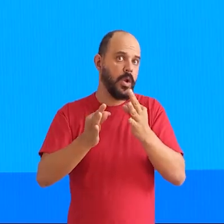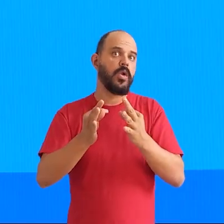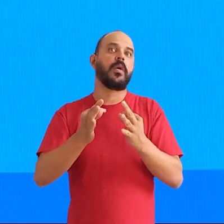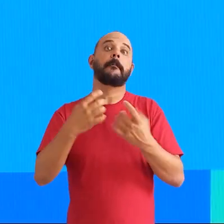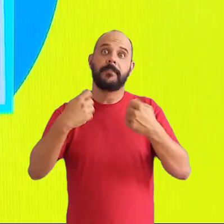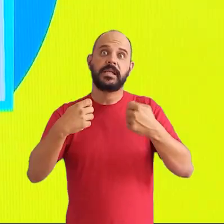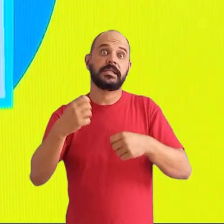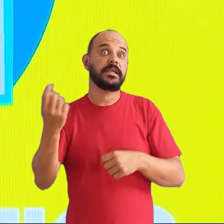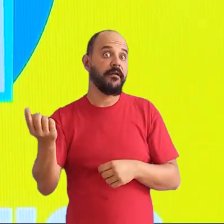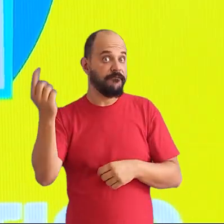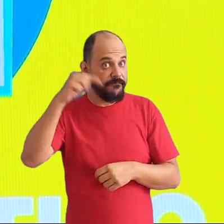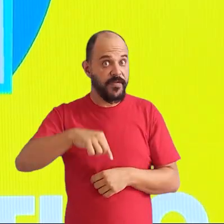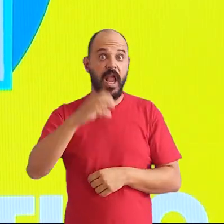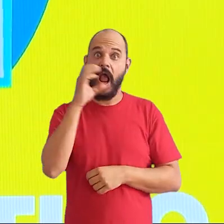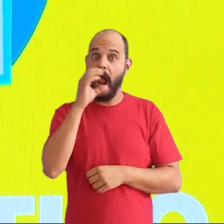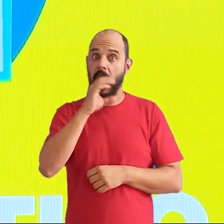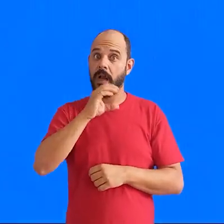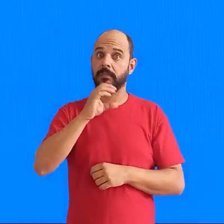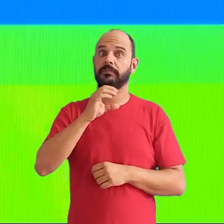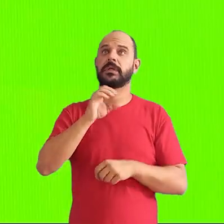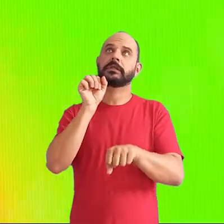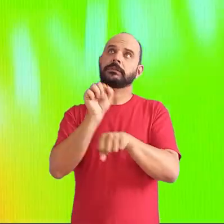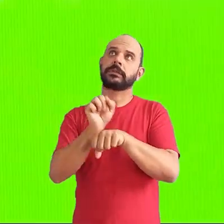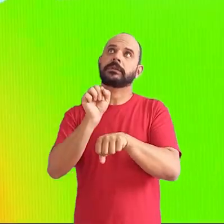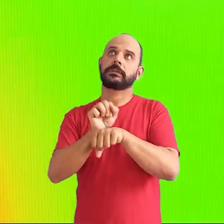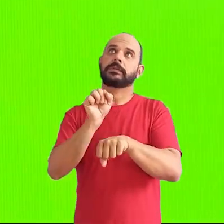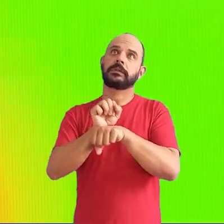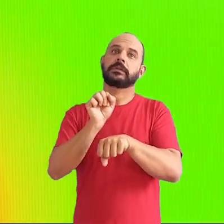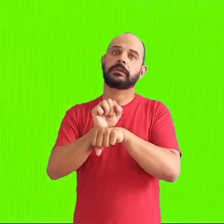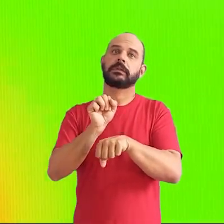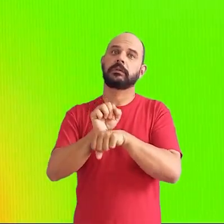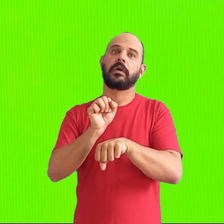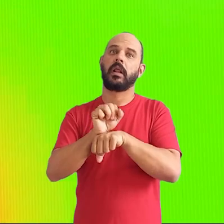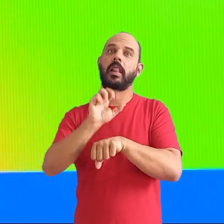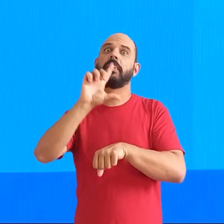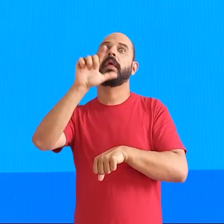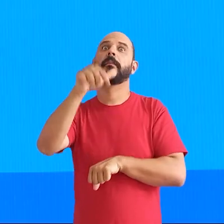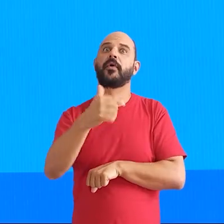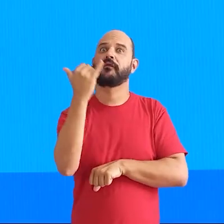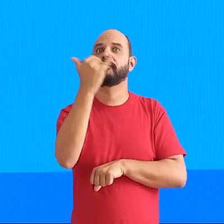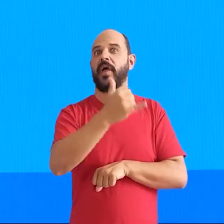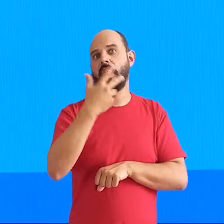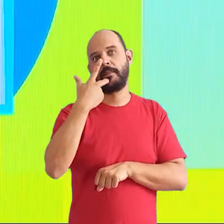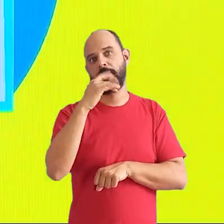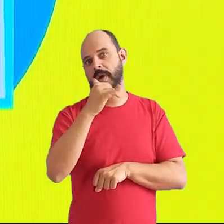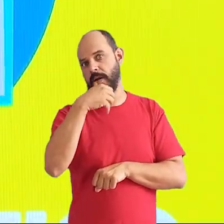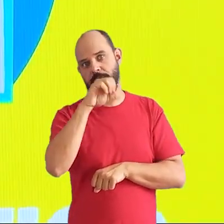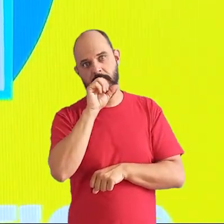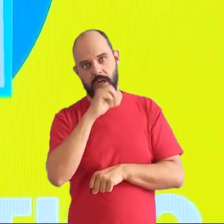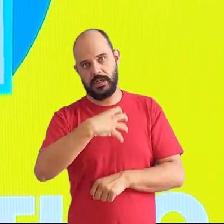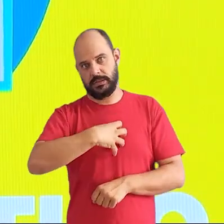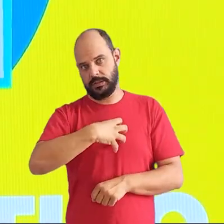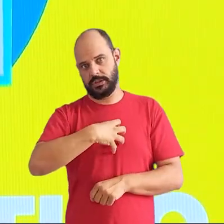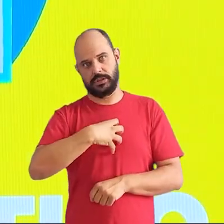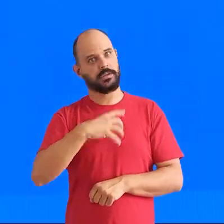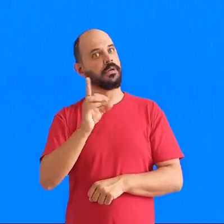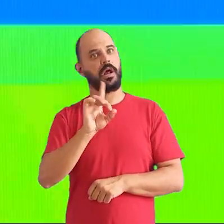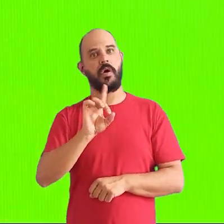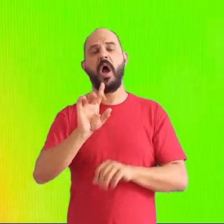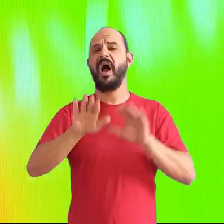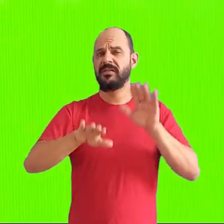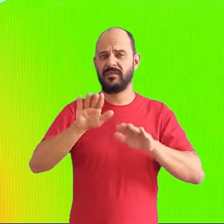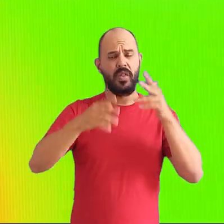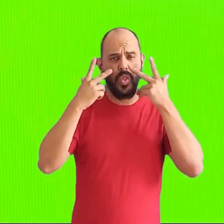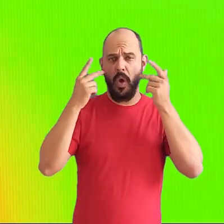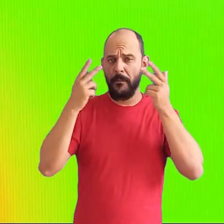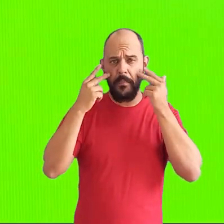correr. Então, não pode deixar de falar para os pais que está sentindo alguma coisa. Às vezes